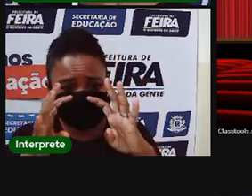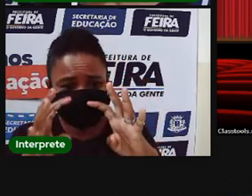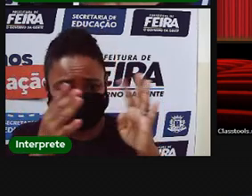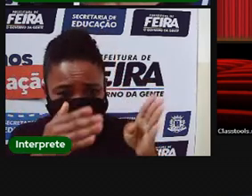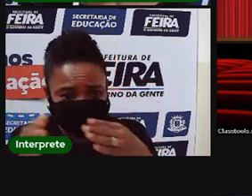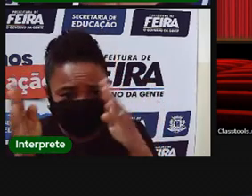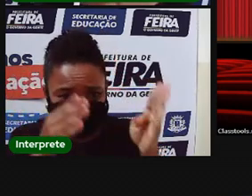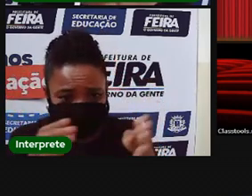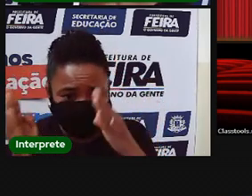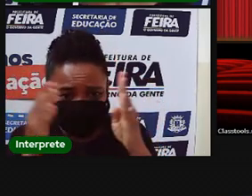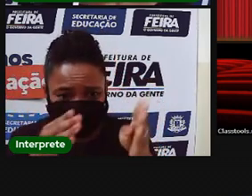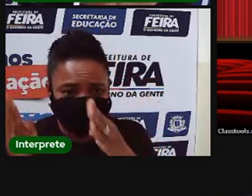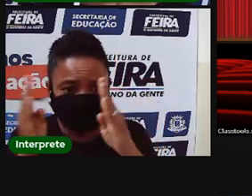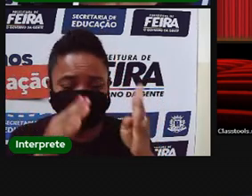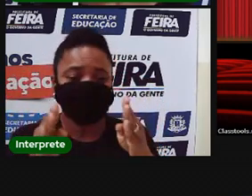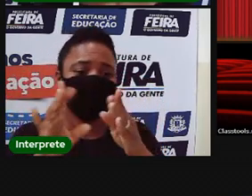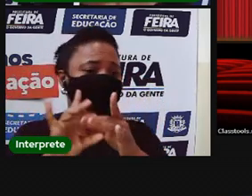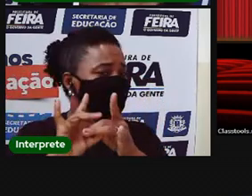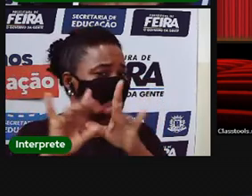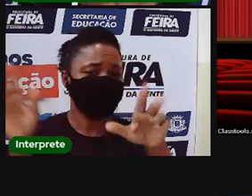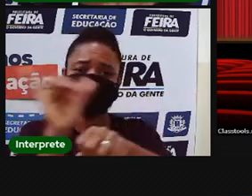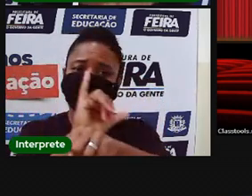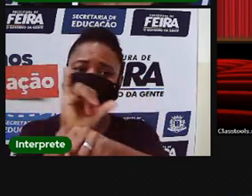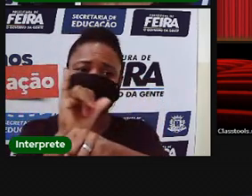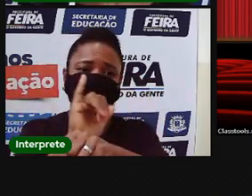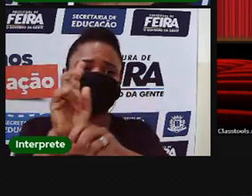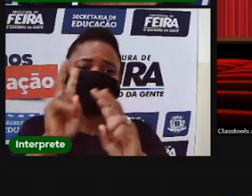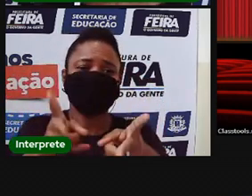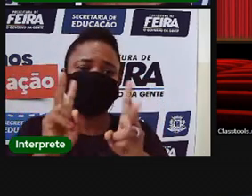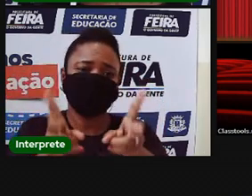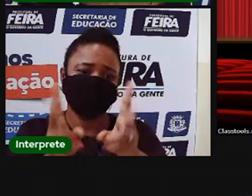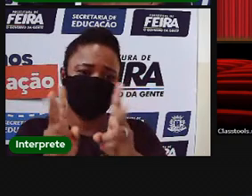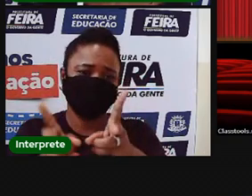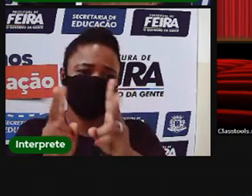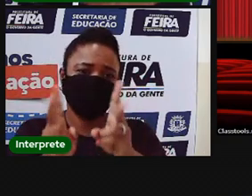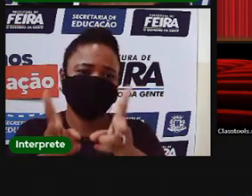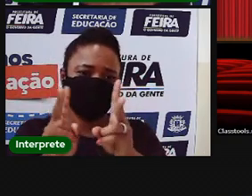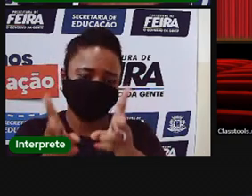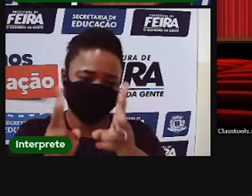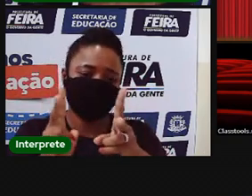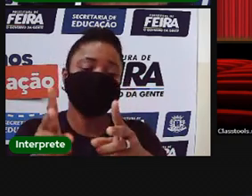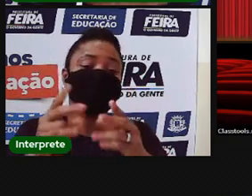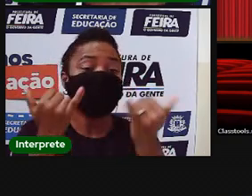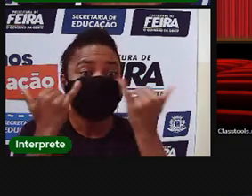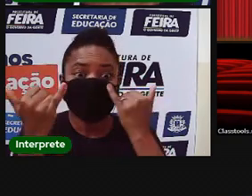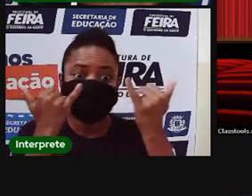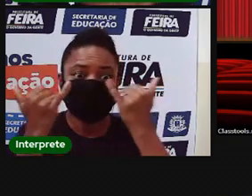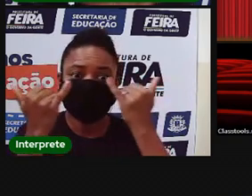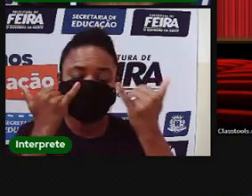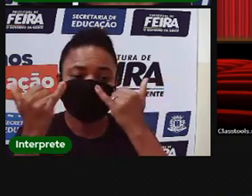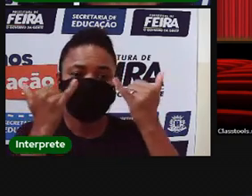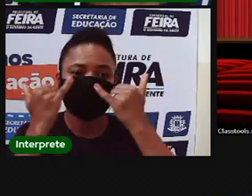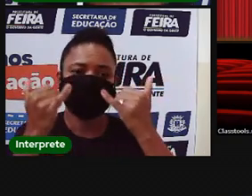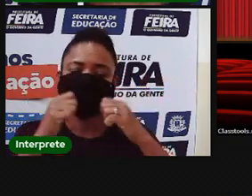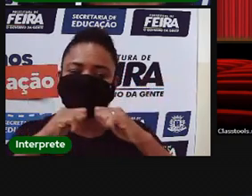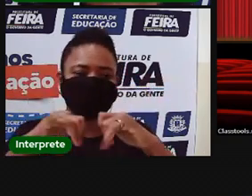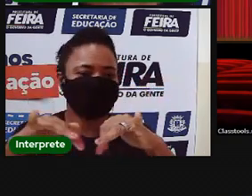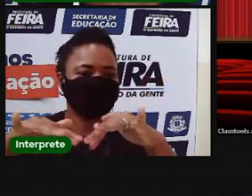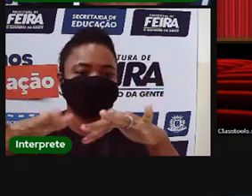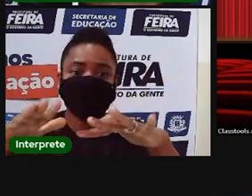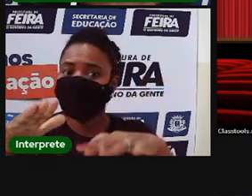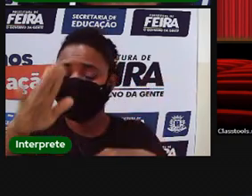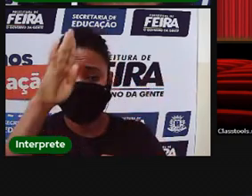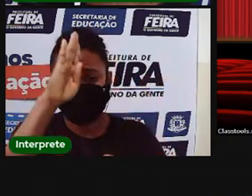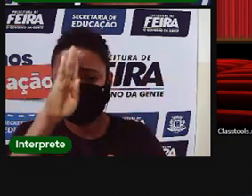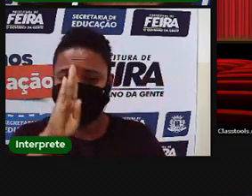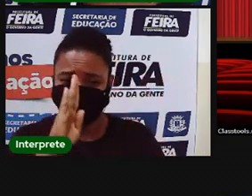É algo público. E o YouTube, ele partilha essas informações também de forma gratuita. Então, é uma outra forma de engajamento.